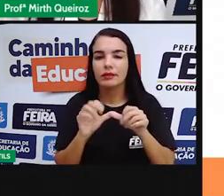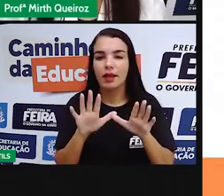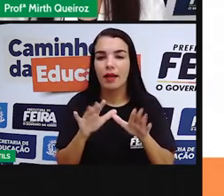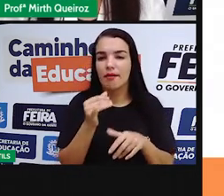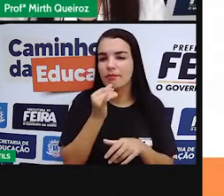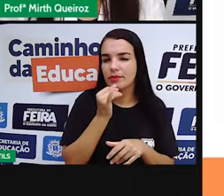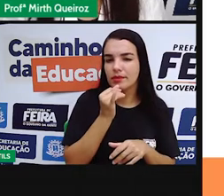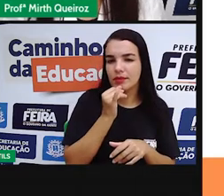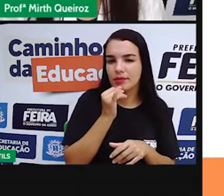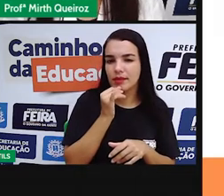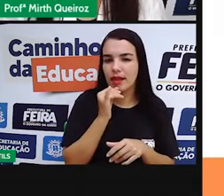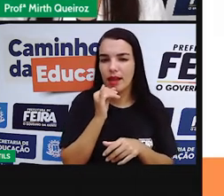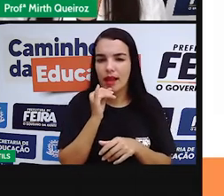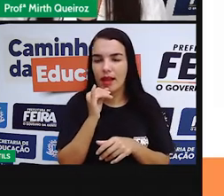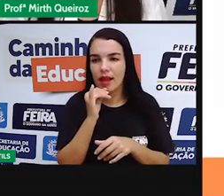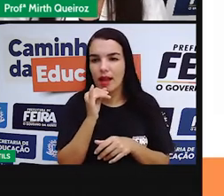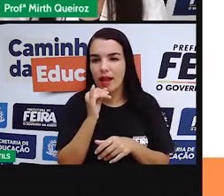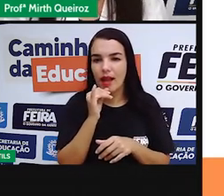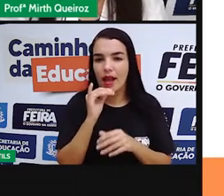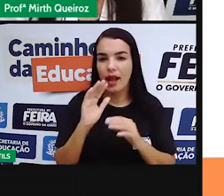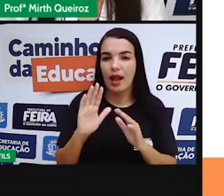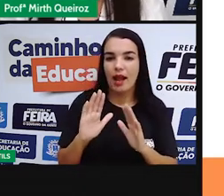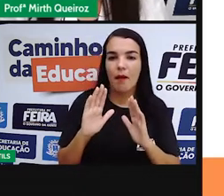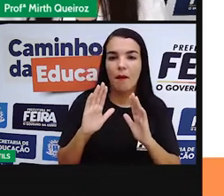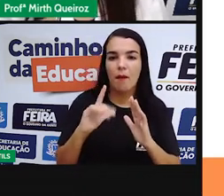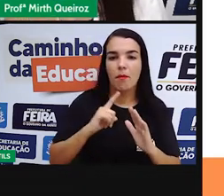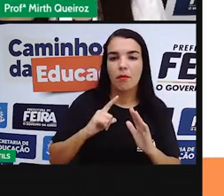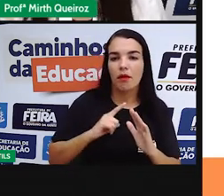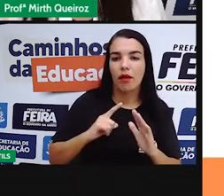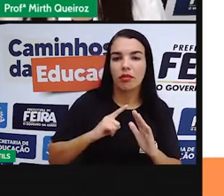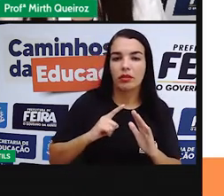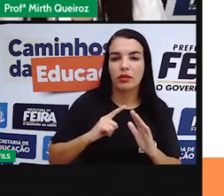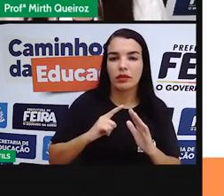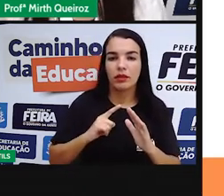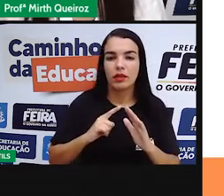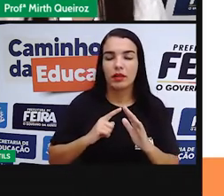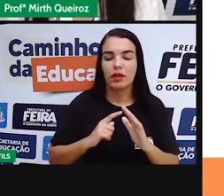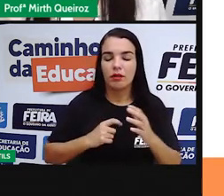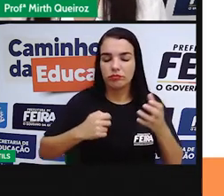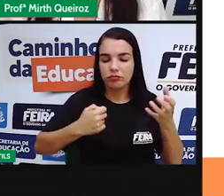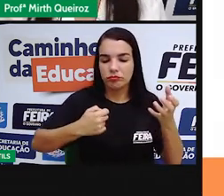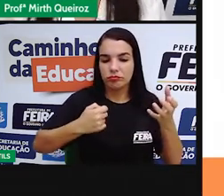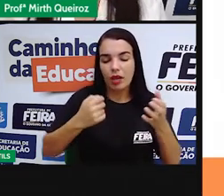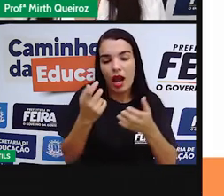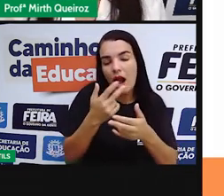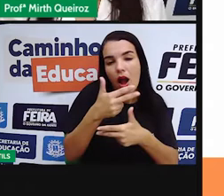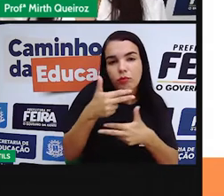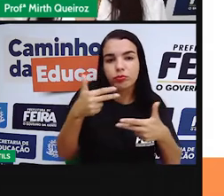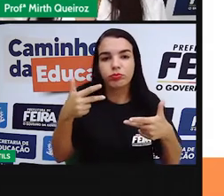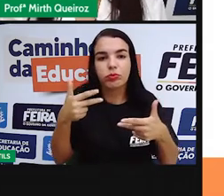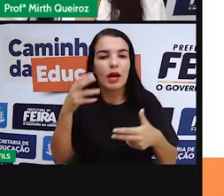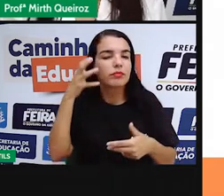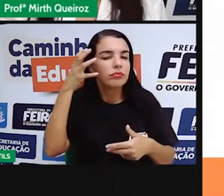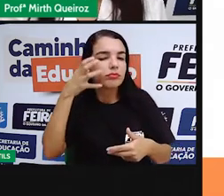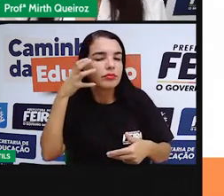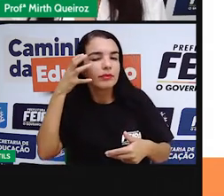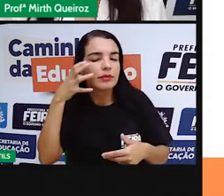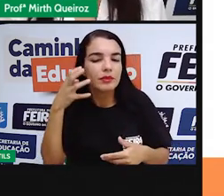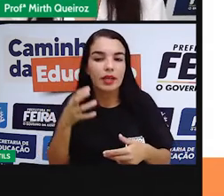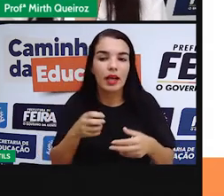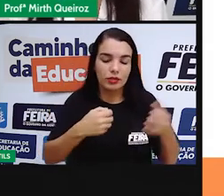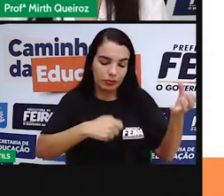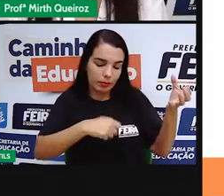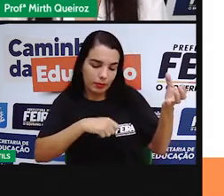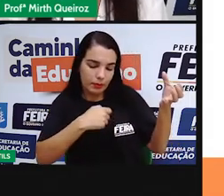de alguns instrumentos musicais, que é o caso do acordeon, né? É um exemplo de